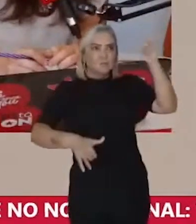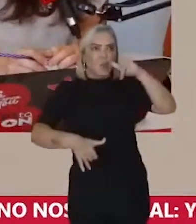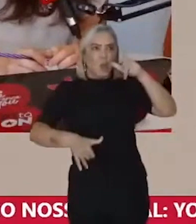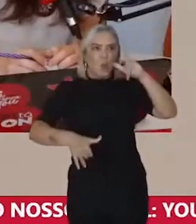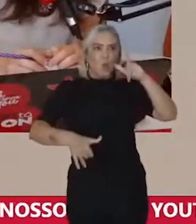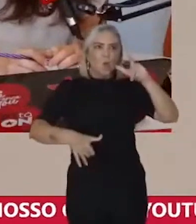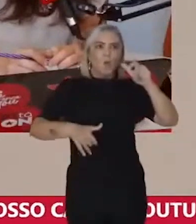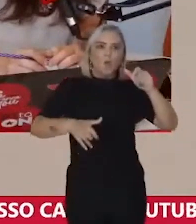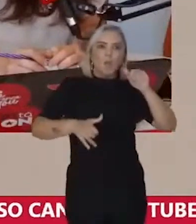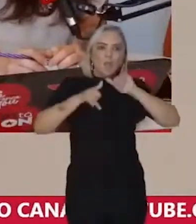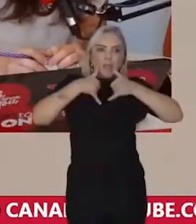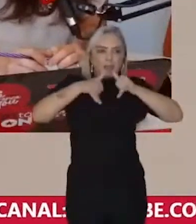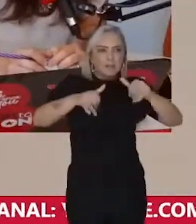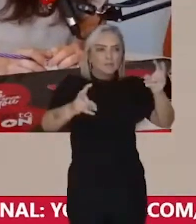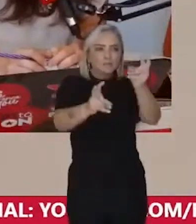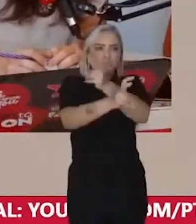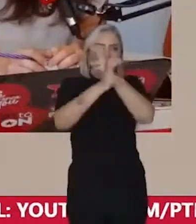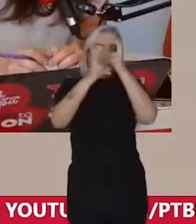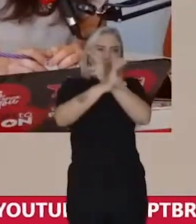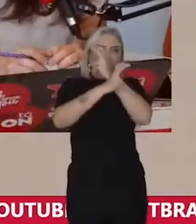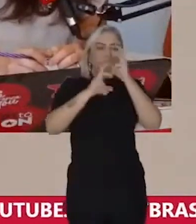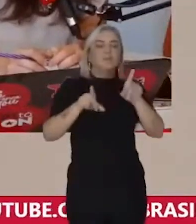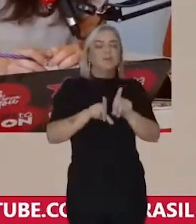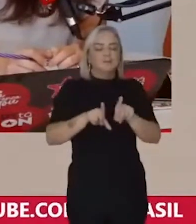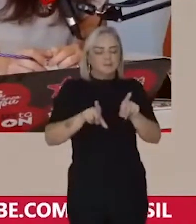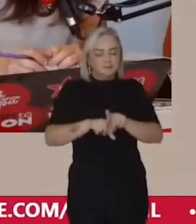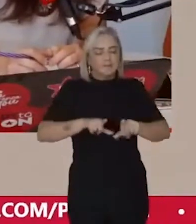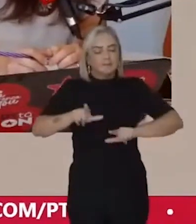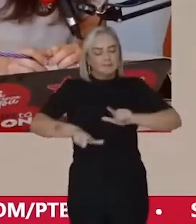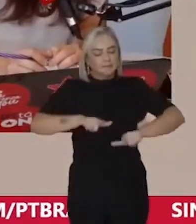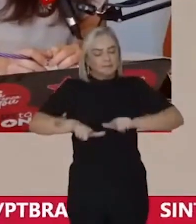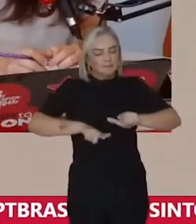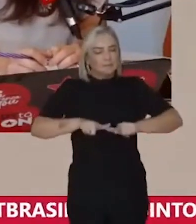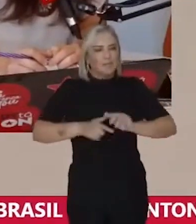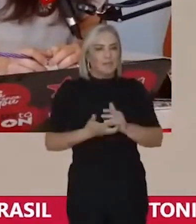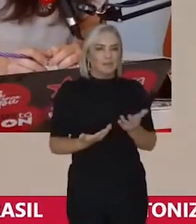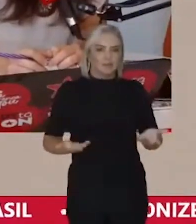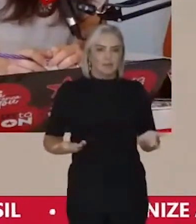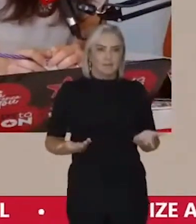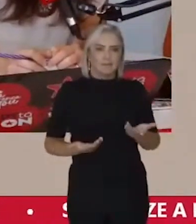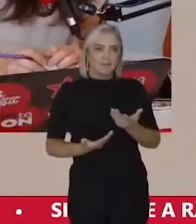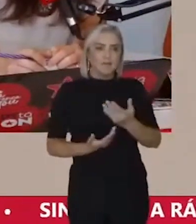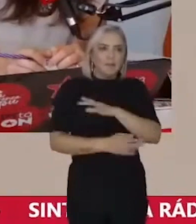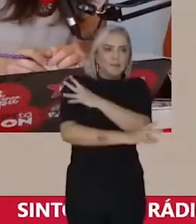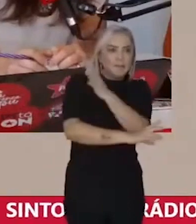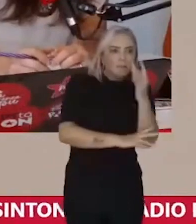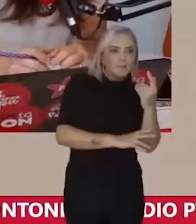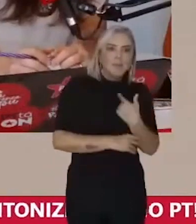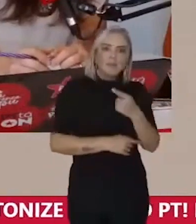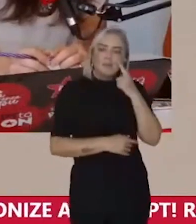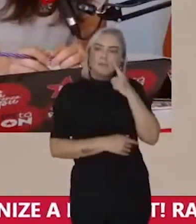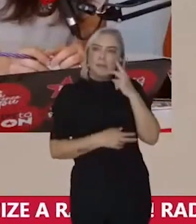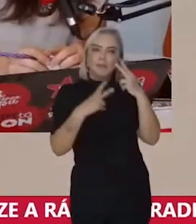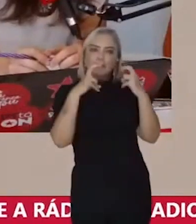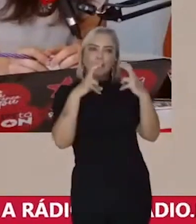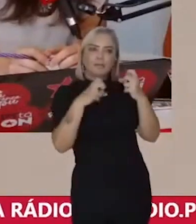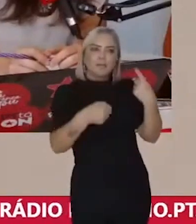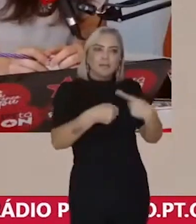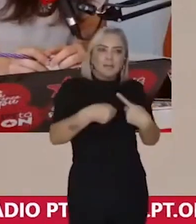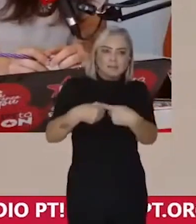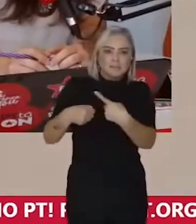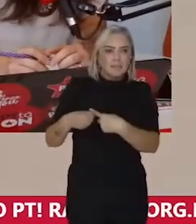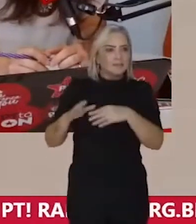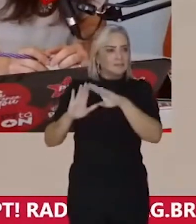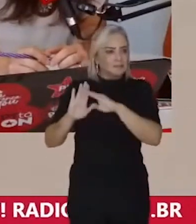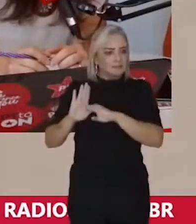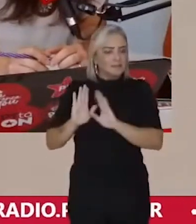energia eólica, geram também muitos empregos. E meio ambiente também está nas cidades, Amanda. Se a gente for observar todos os programas do